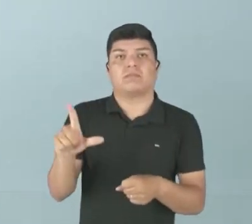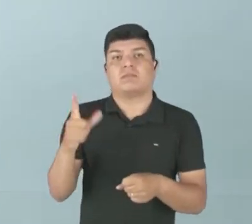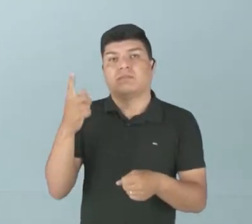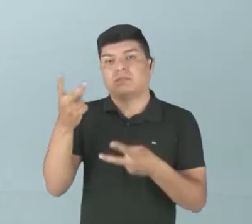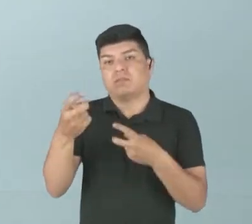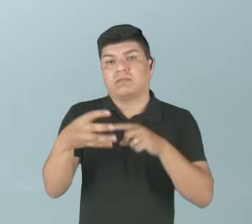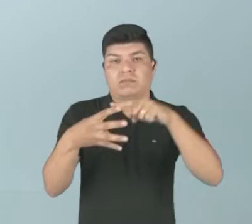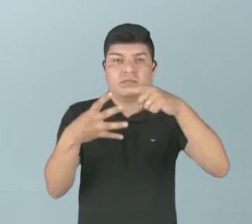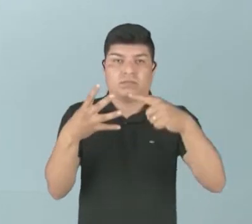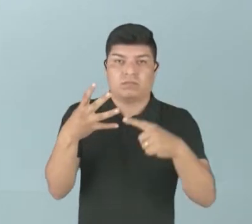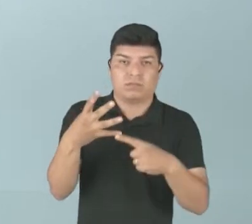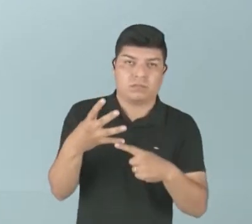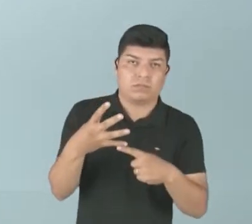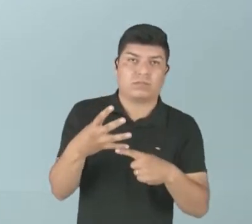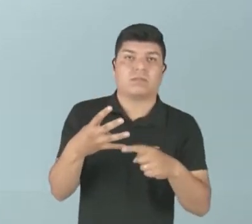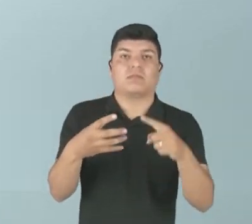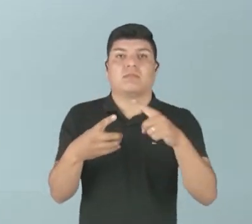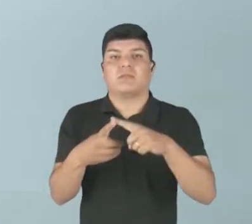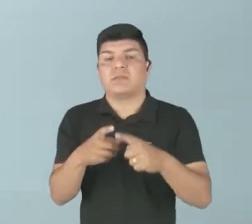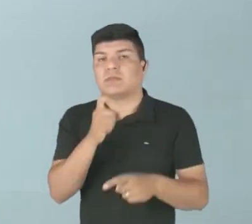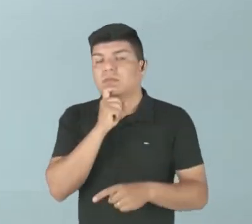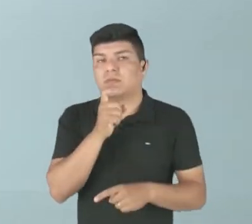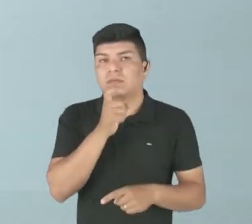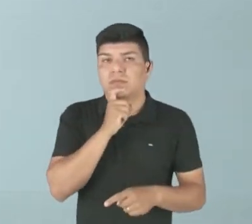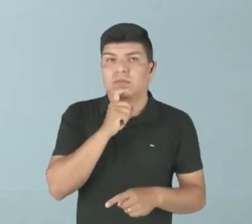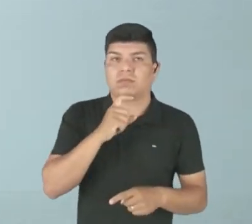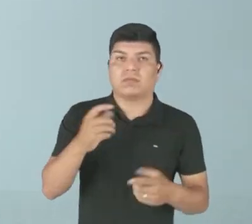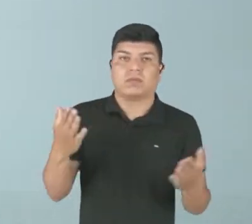as 4 estações, inverno, verão,